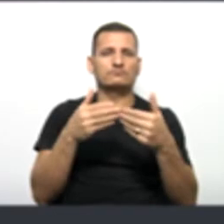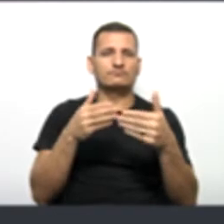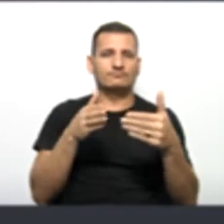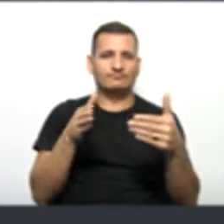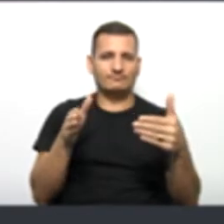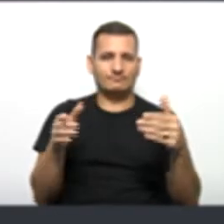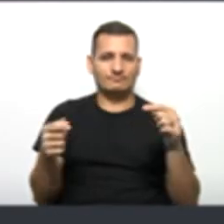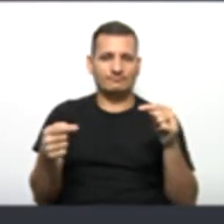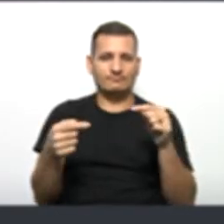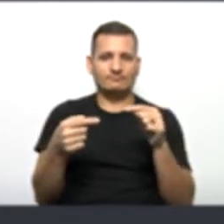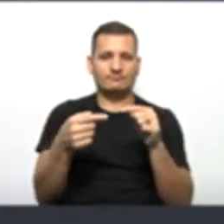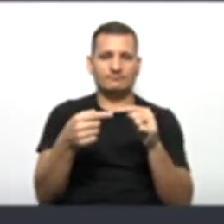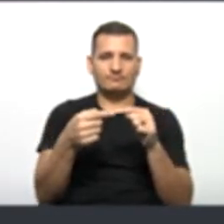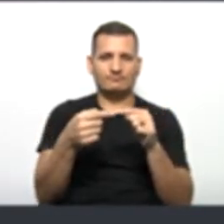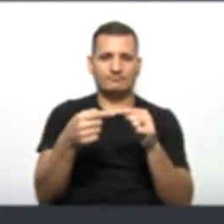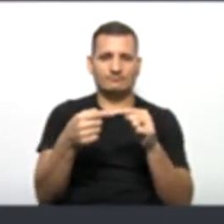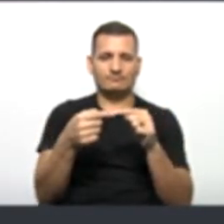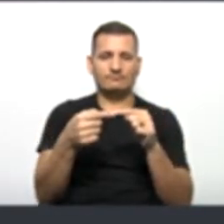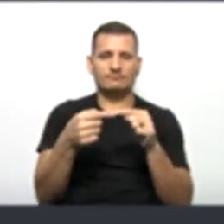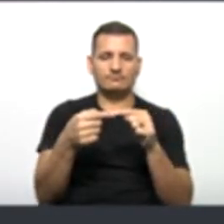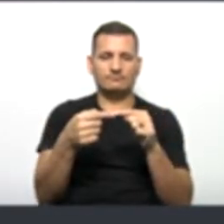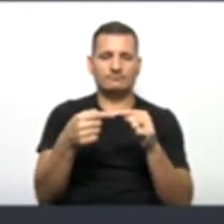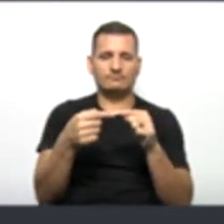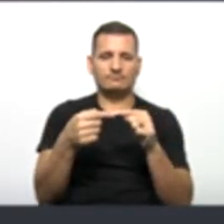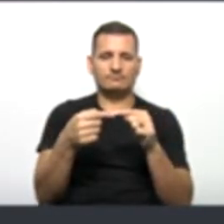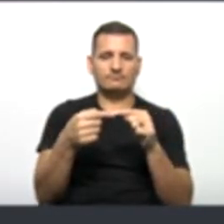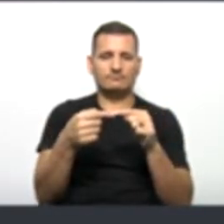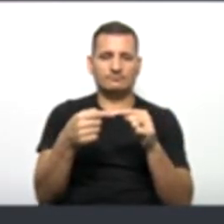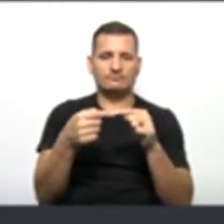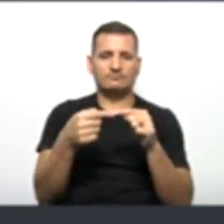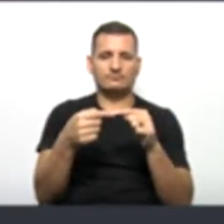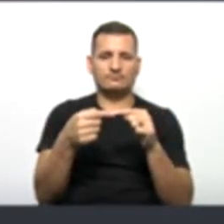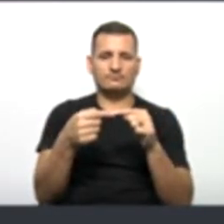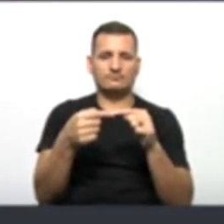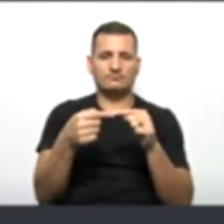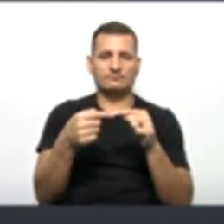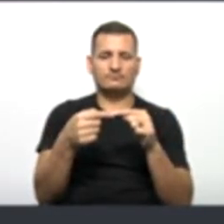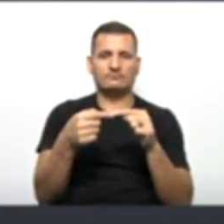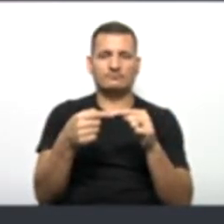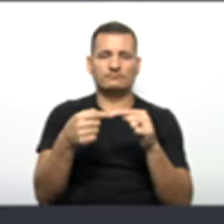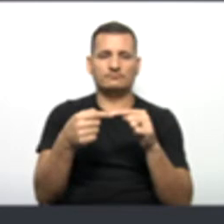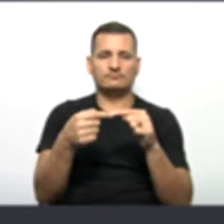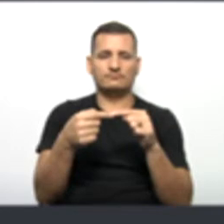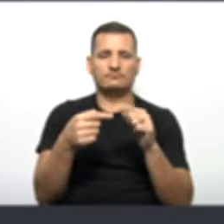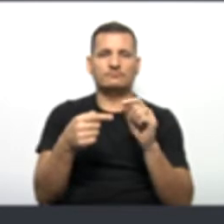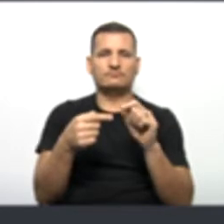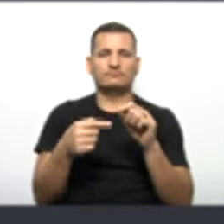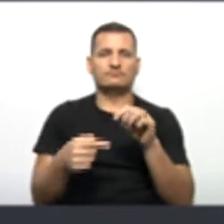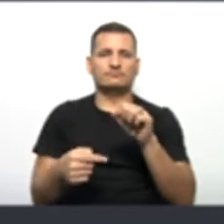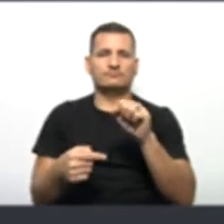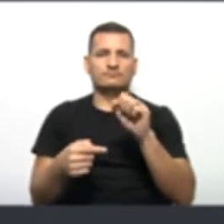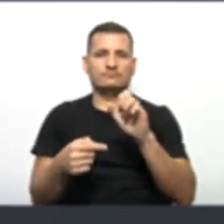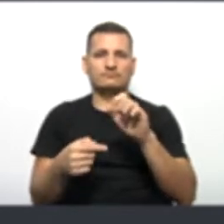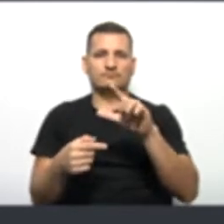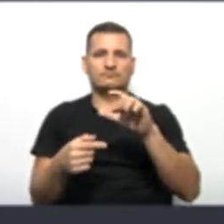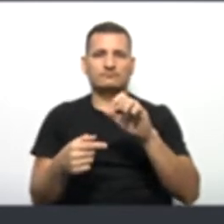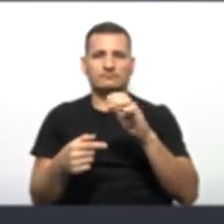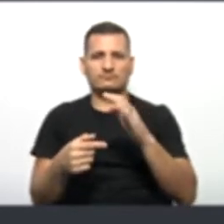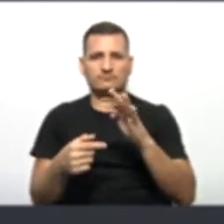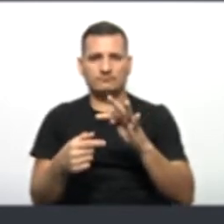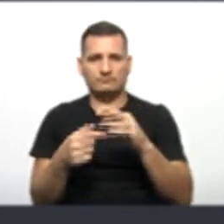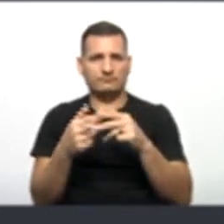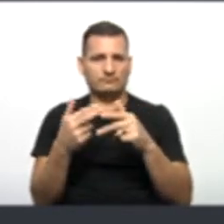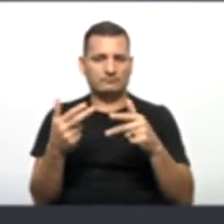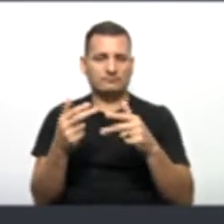executa as kers do sql que este aqui é o select quando a gente for fazer daqui a pouco